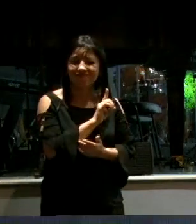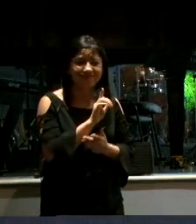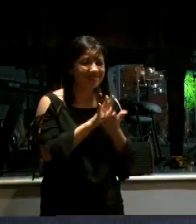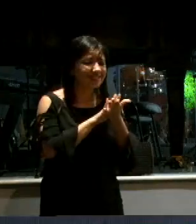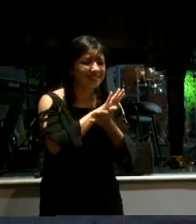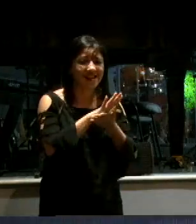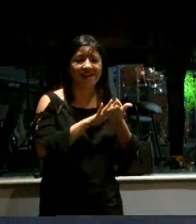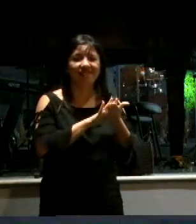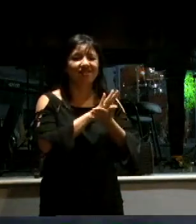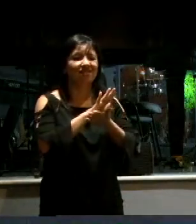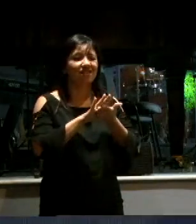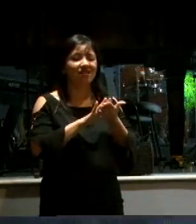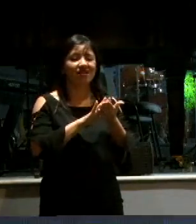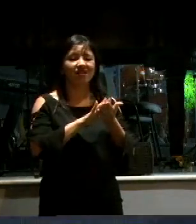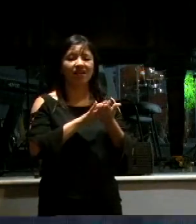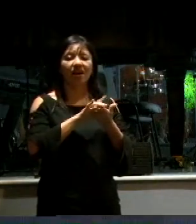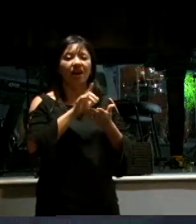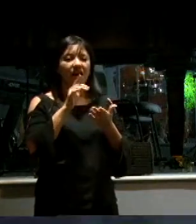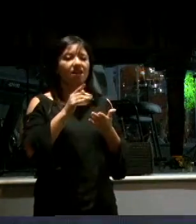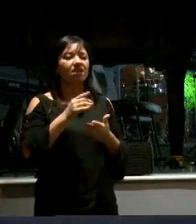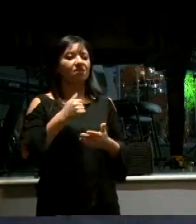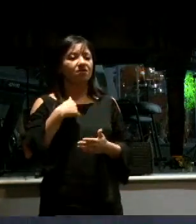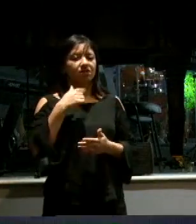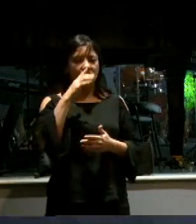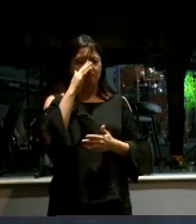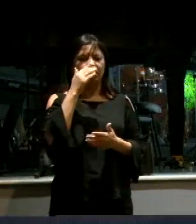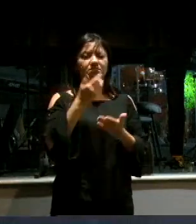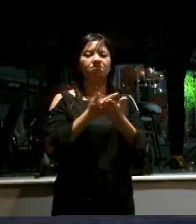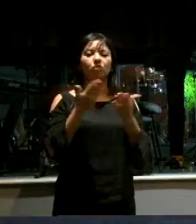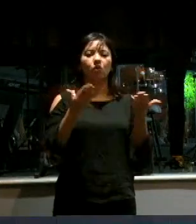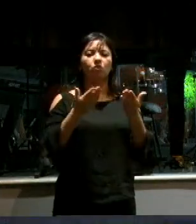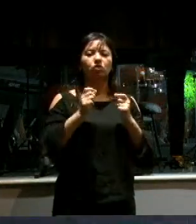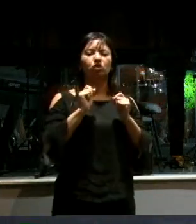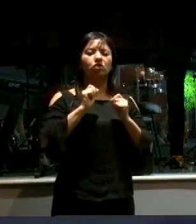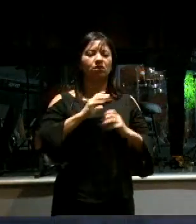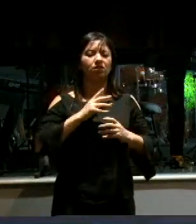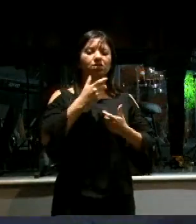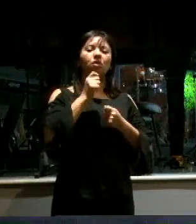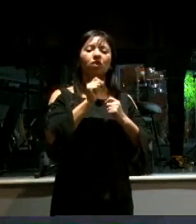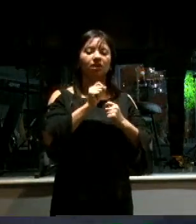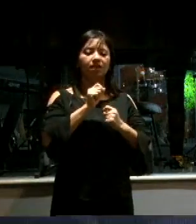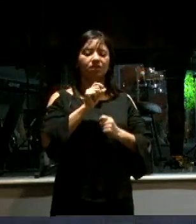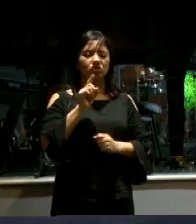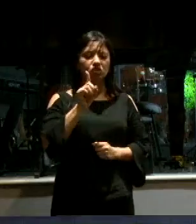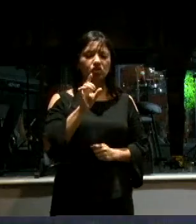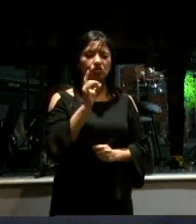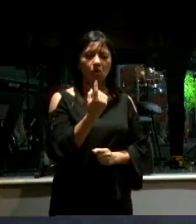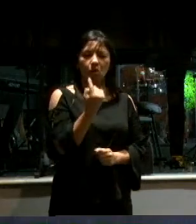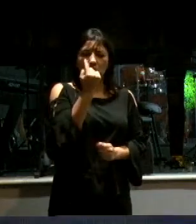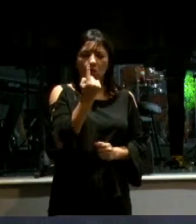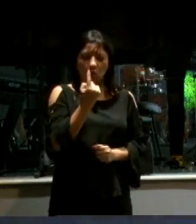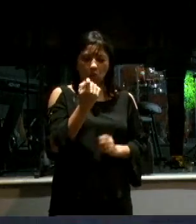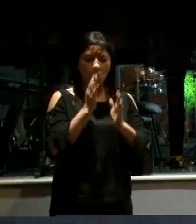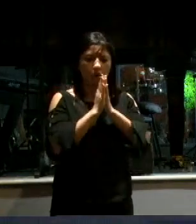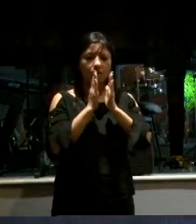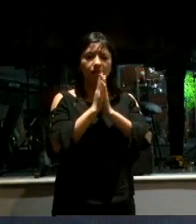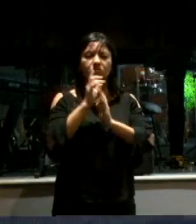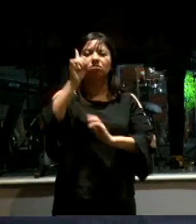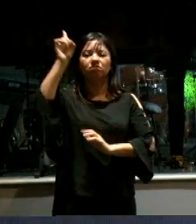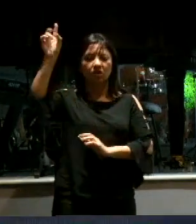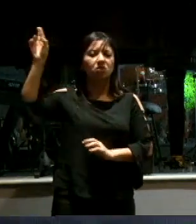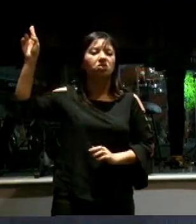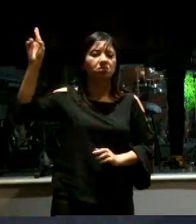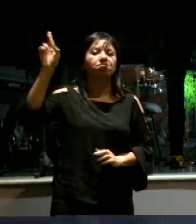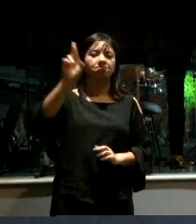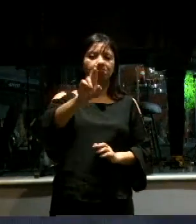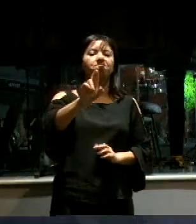orando. Basta um dizendo: Senhor, e agora? Para Deus responder. Mas é bom demais